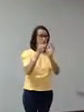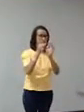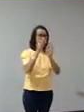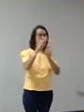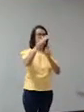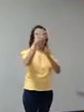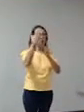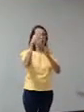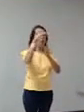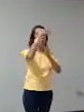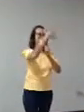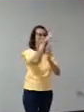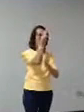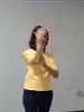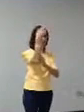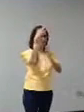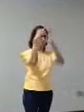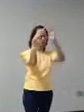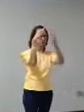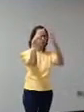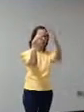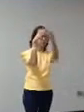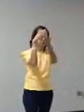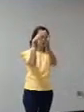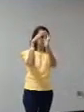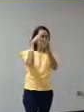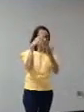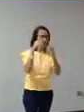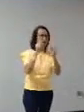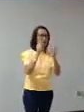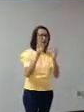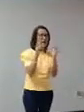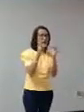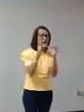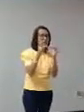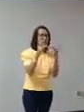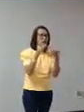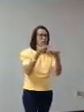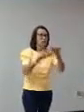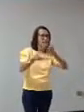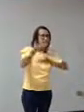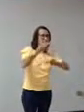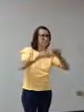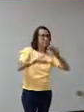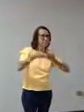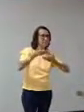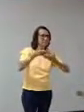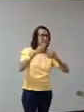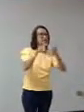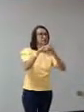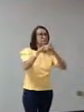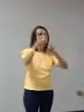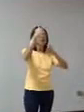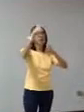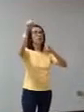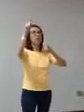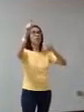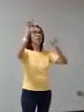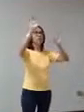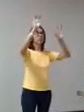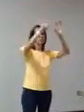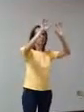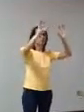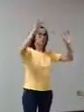diferentes aspectos de outras escalas, inclusive, do universo. E isso inclusive está sendo